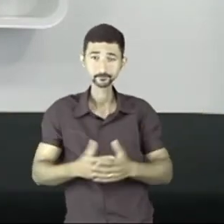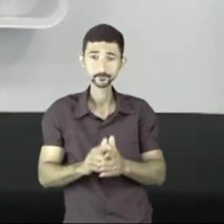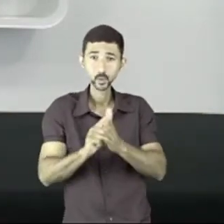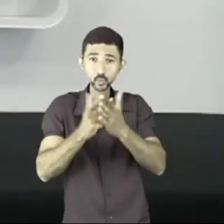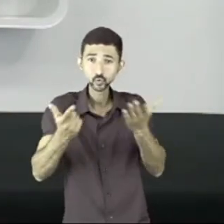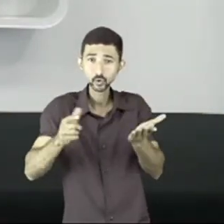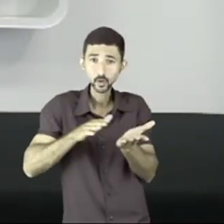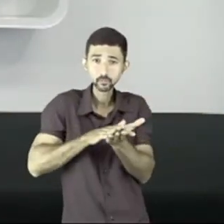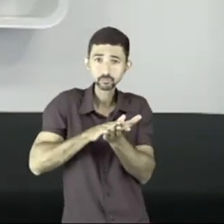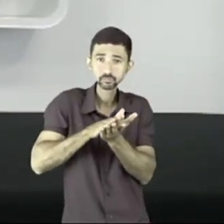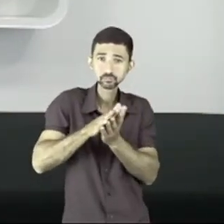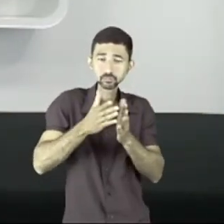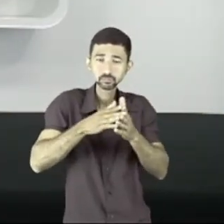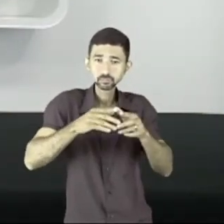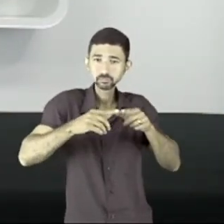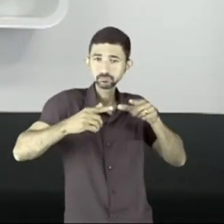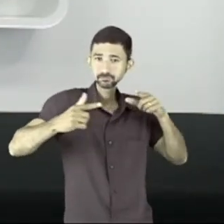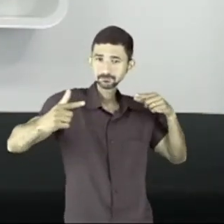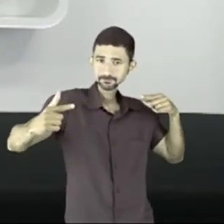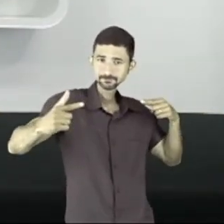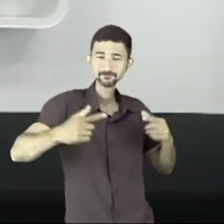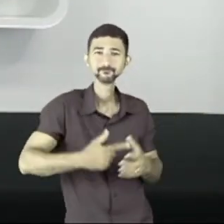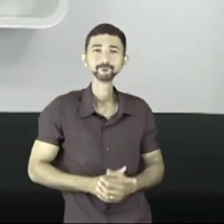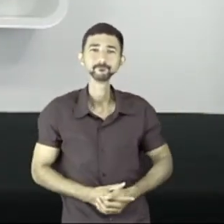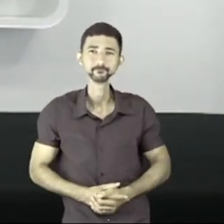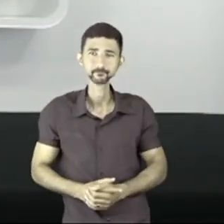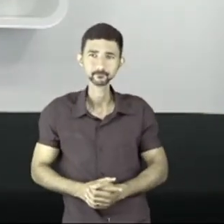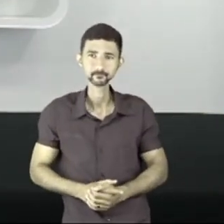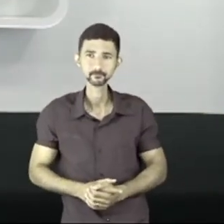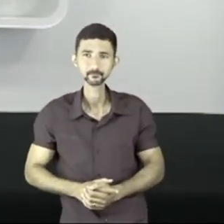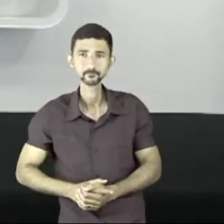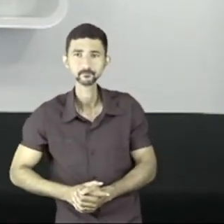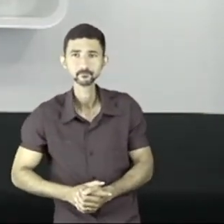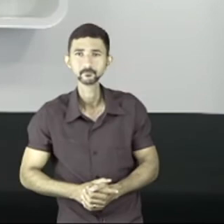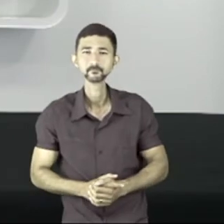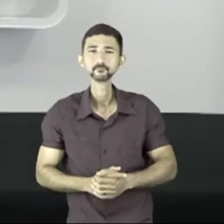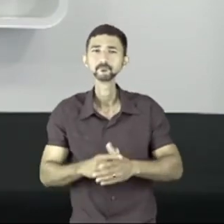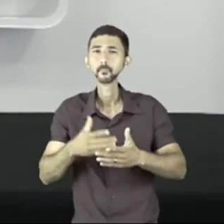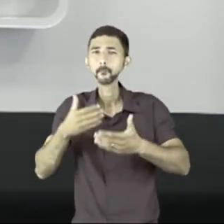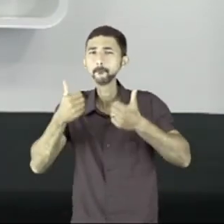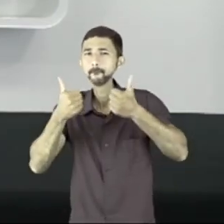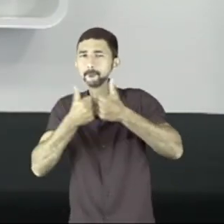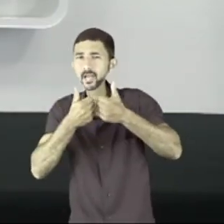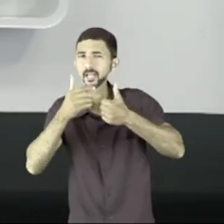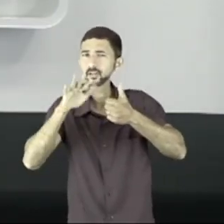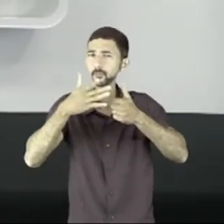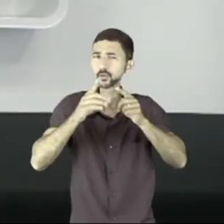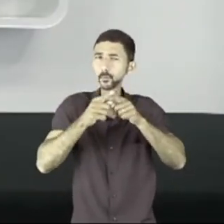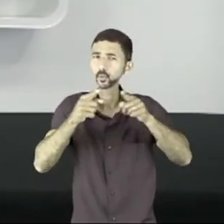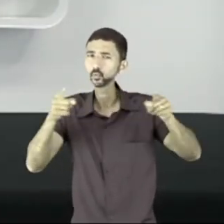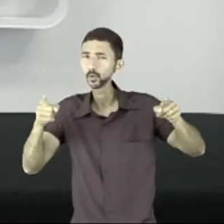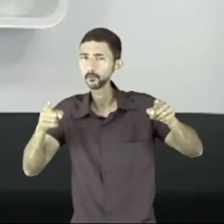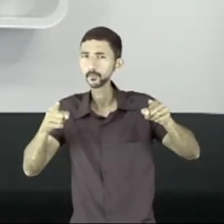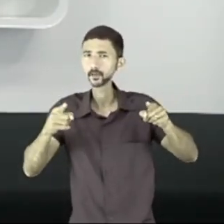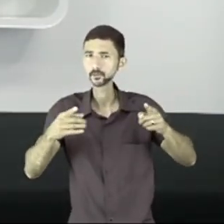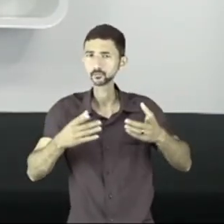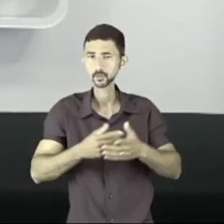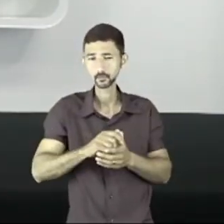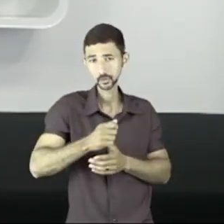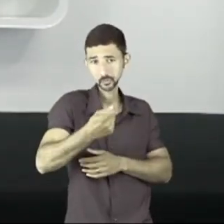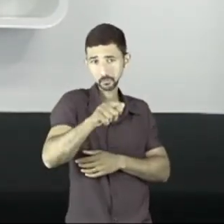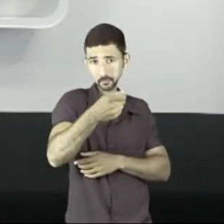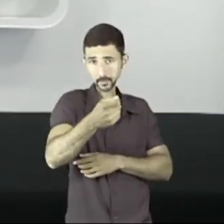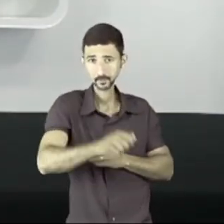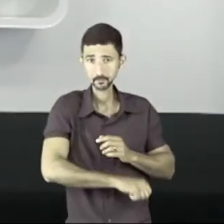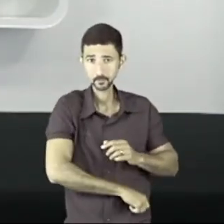Então a espada vai ficar de um tamanho maior. Tá? Então vai chegar bem próximo ao tamanho de uma espada de esgrima.